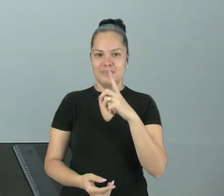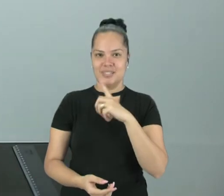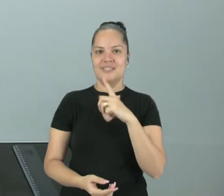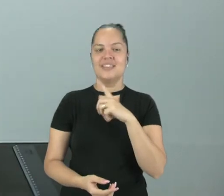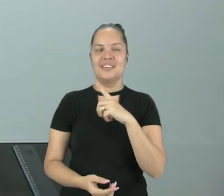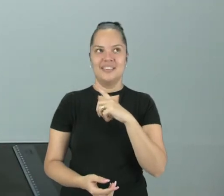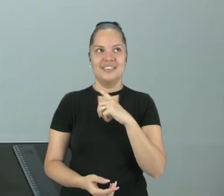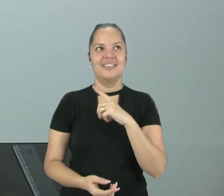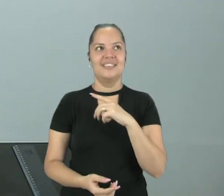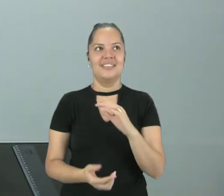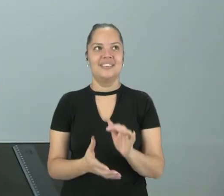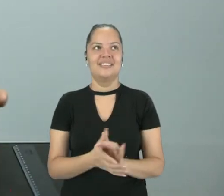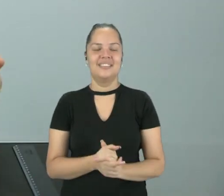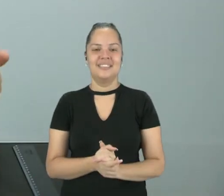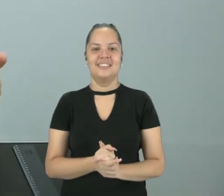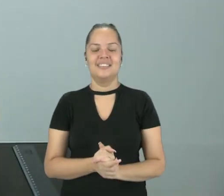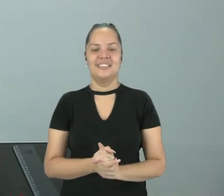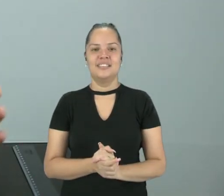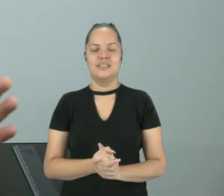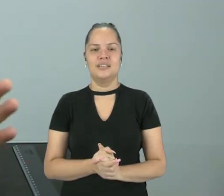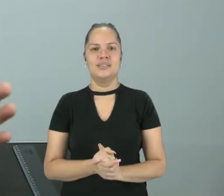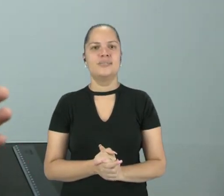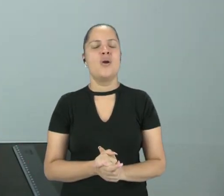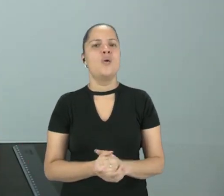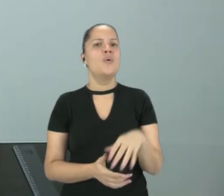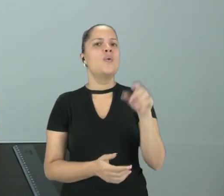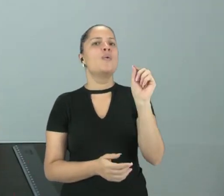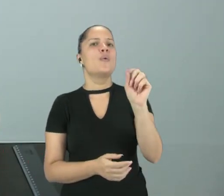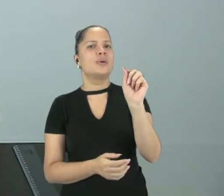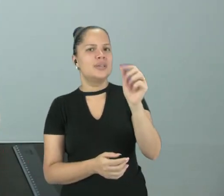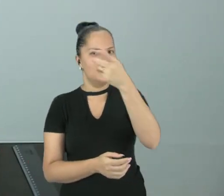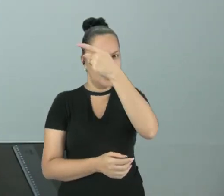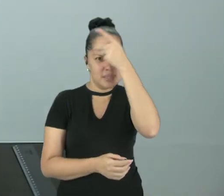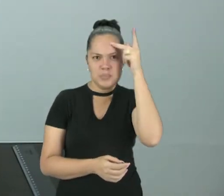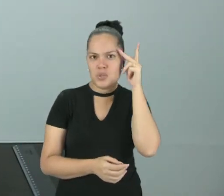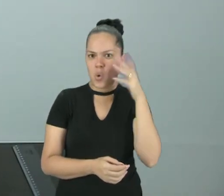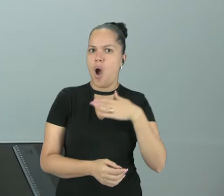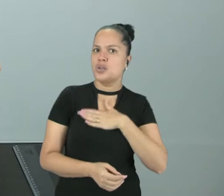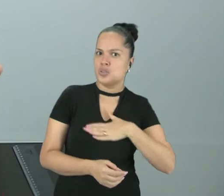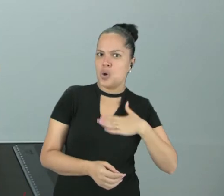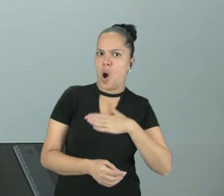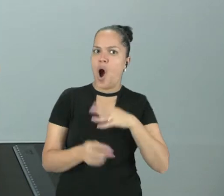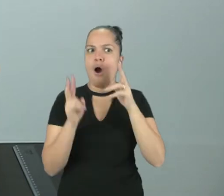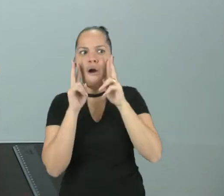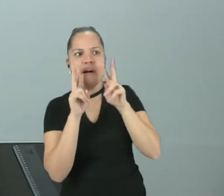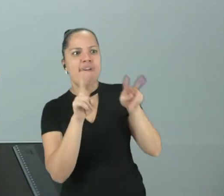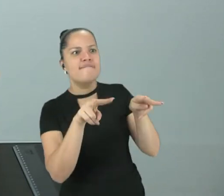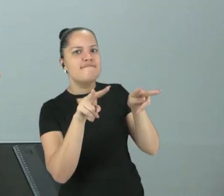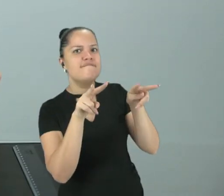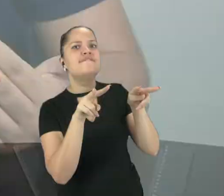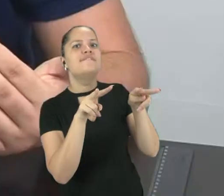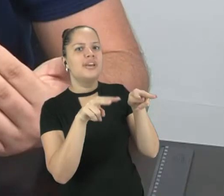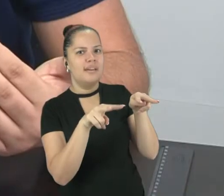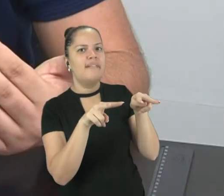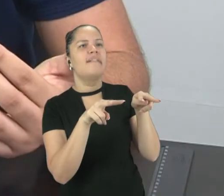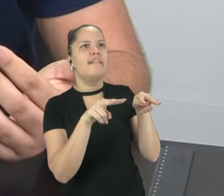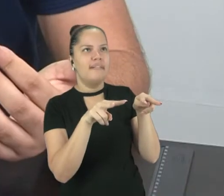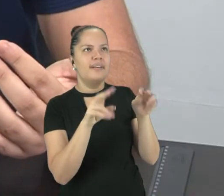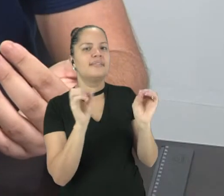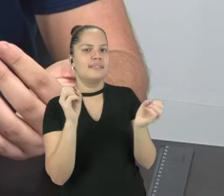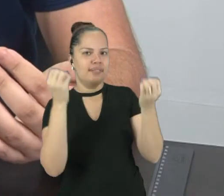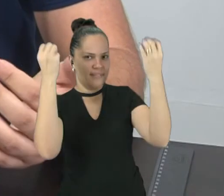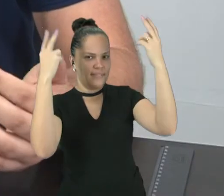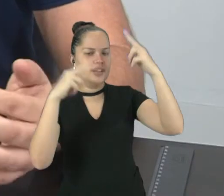também nós temos algo que atração né observar aqui ó bom e nós também